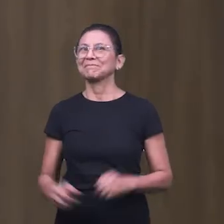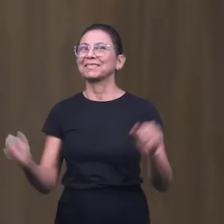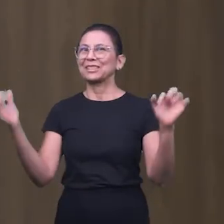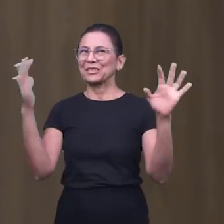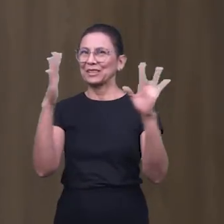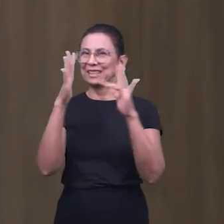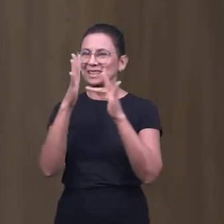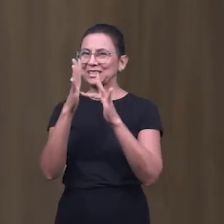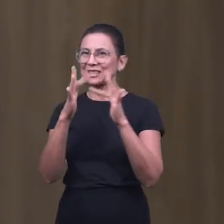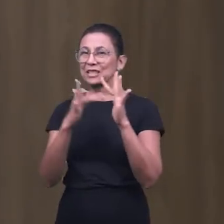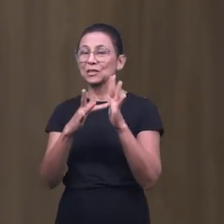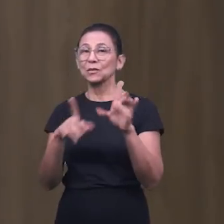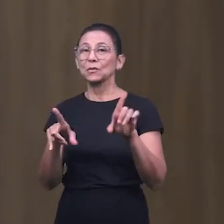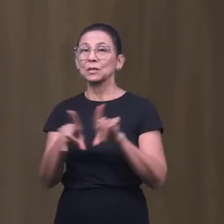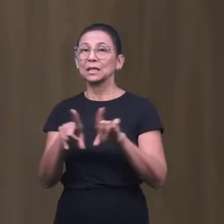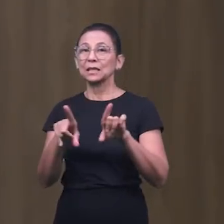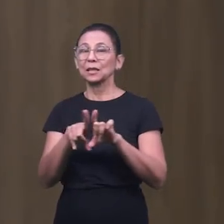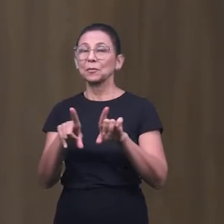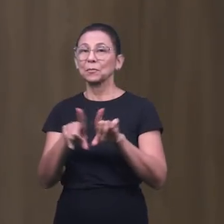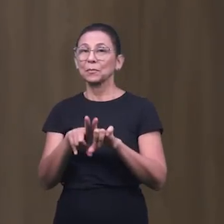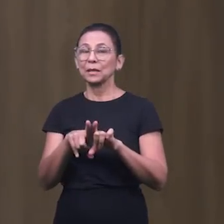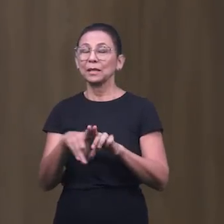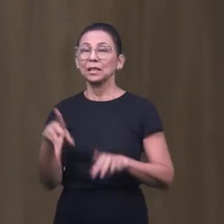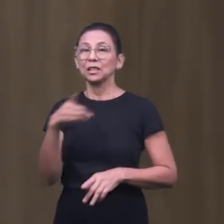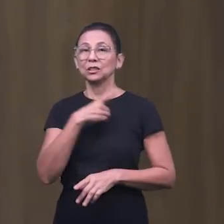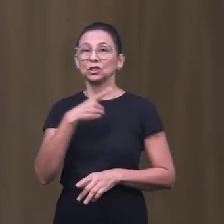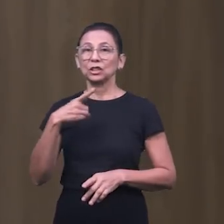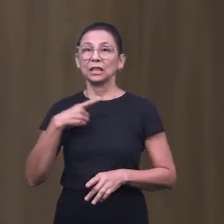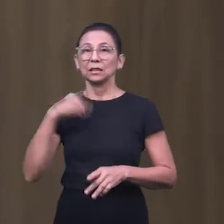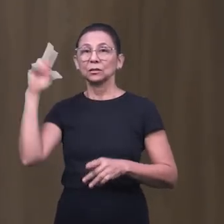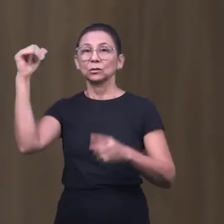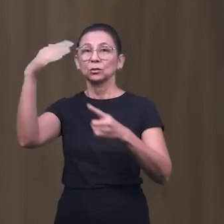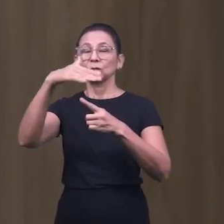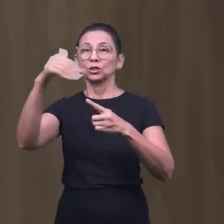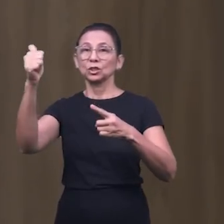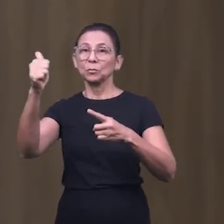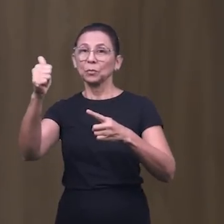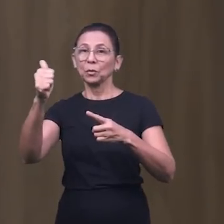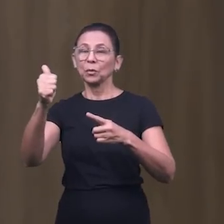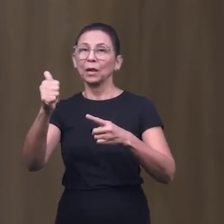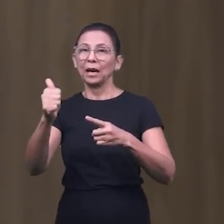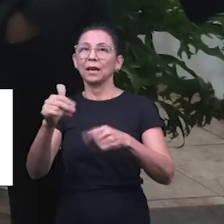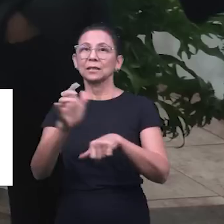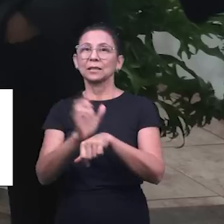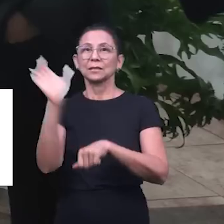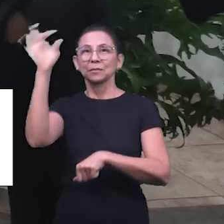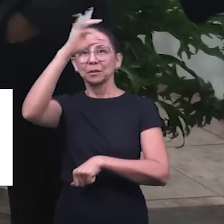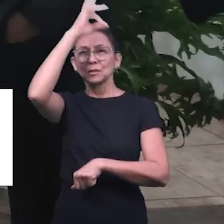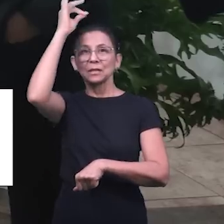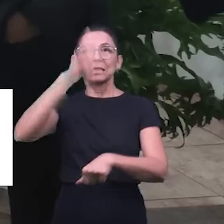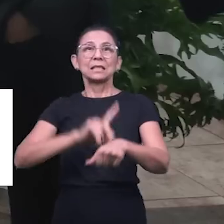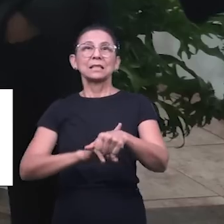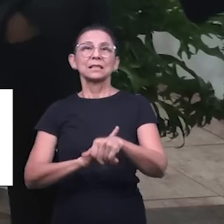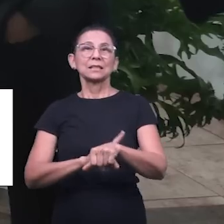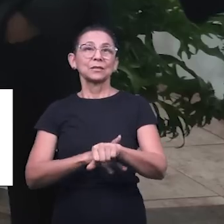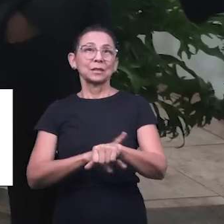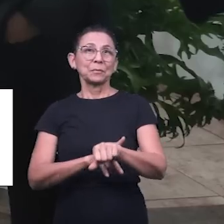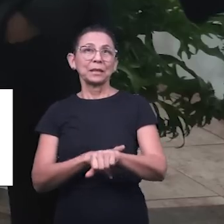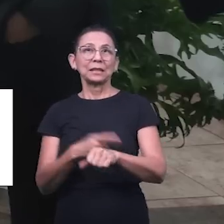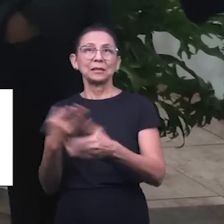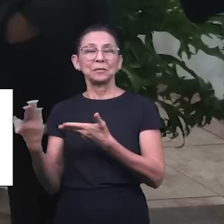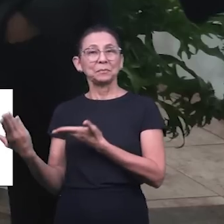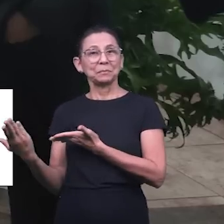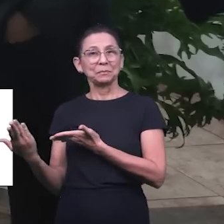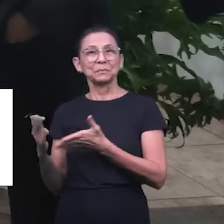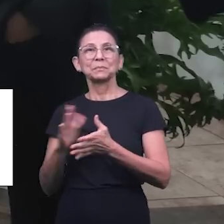Glória a Jesus. Houve ainda um levantamento ao diaconato em Setiba, Guarapari, no estado do Espírito Santo. Um dos nossos irmãos foi